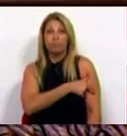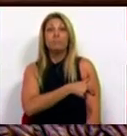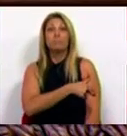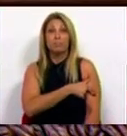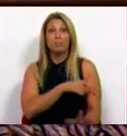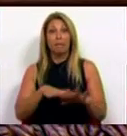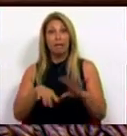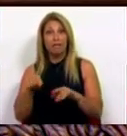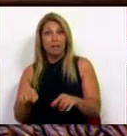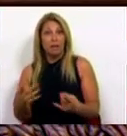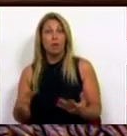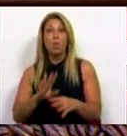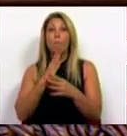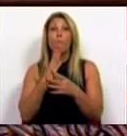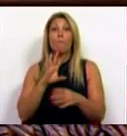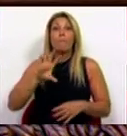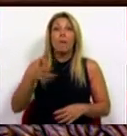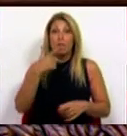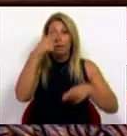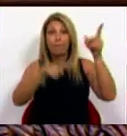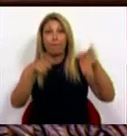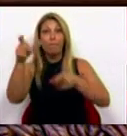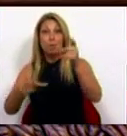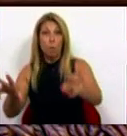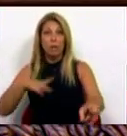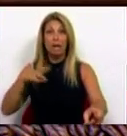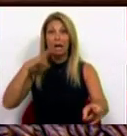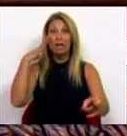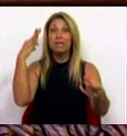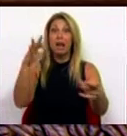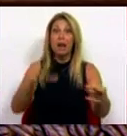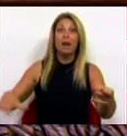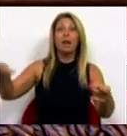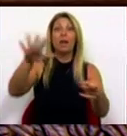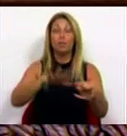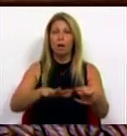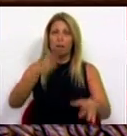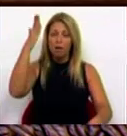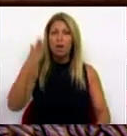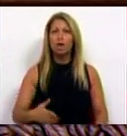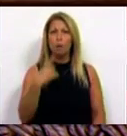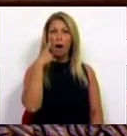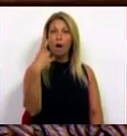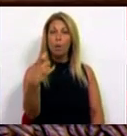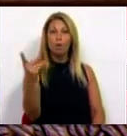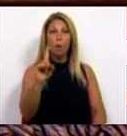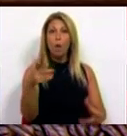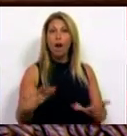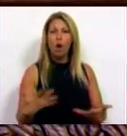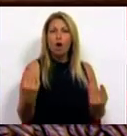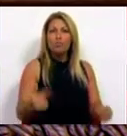suas gentes e ao seu património natural. E é justo reconhecê-lo não apenas agora, mas